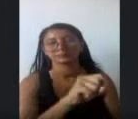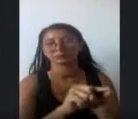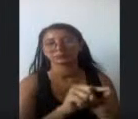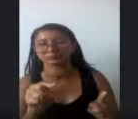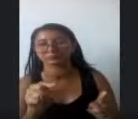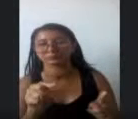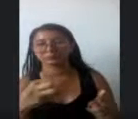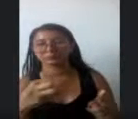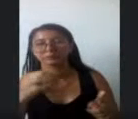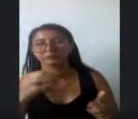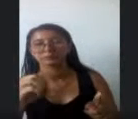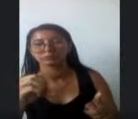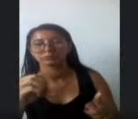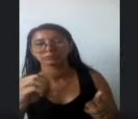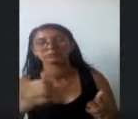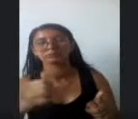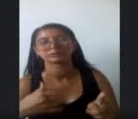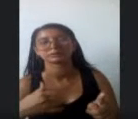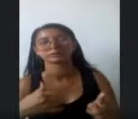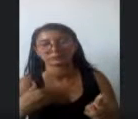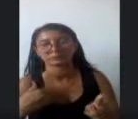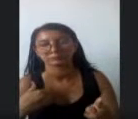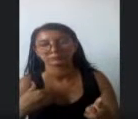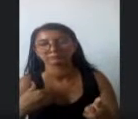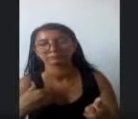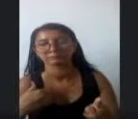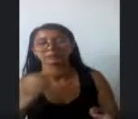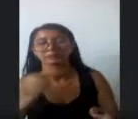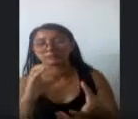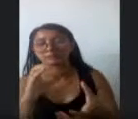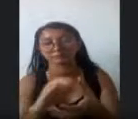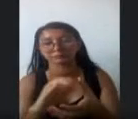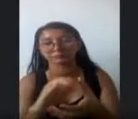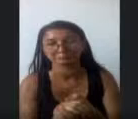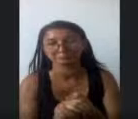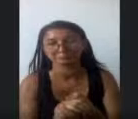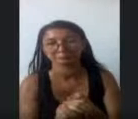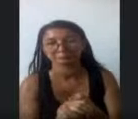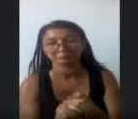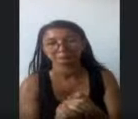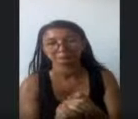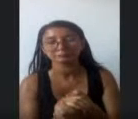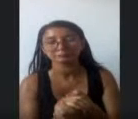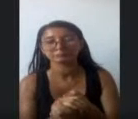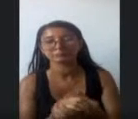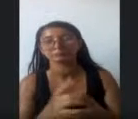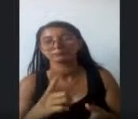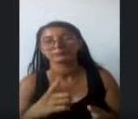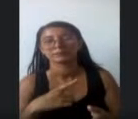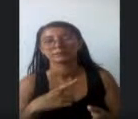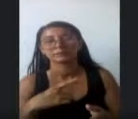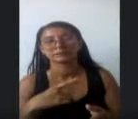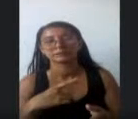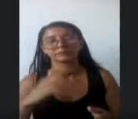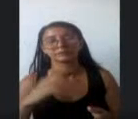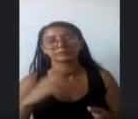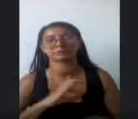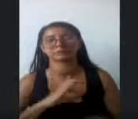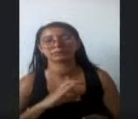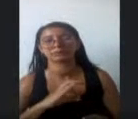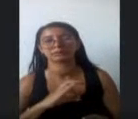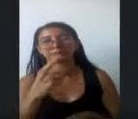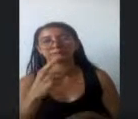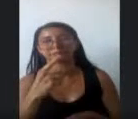com até 8 anos de estudo, casados, renda de até 1,5 salário mínimo, é uma realidade, né,